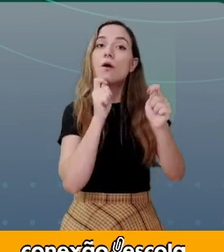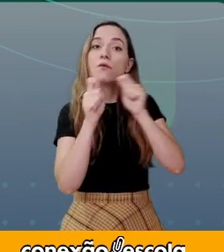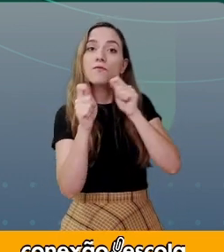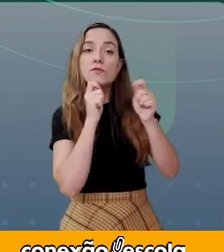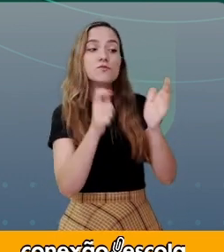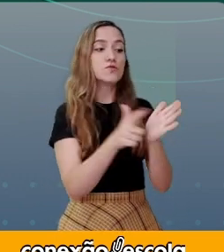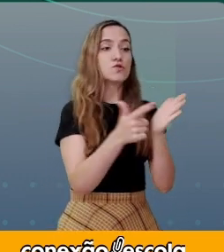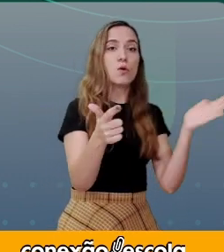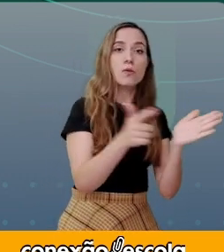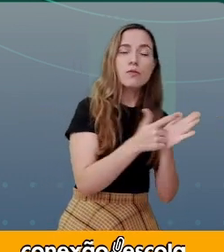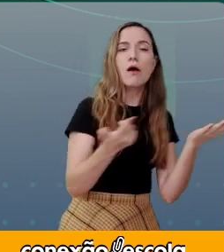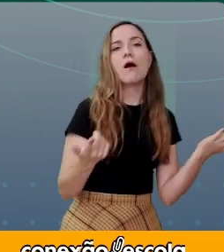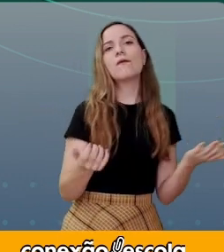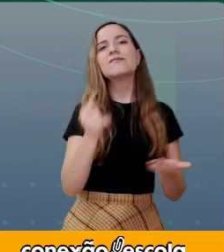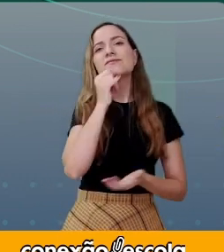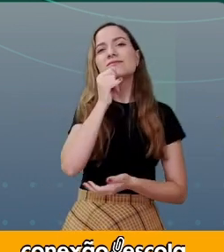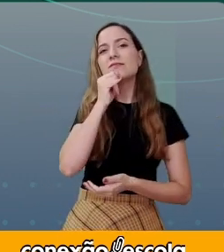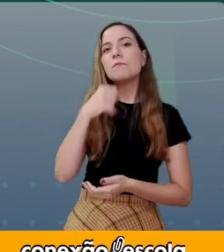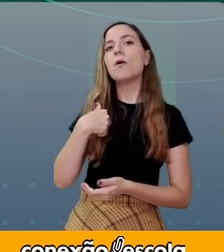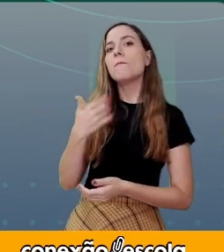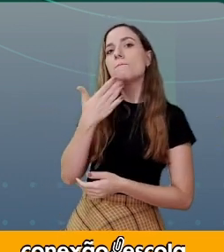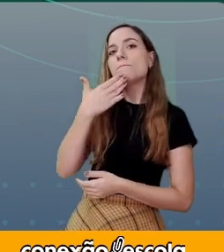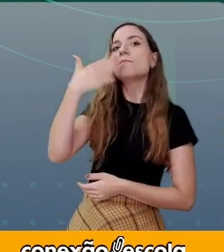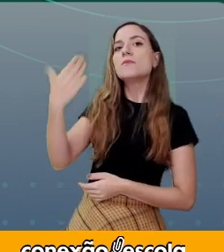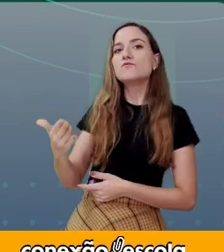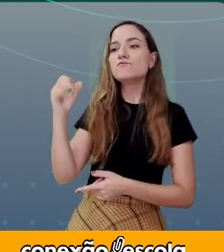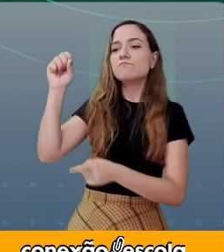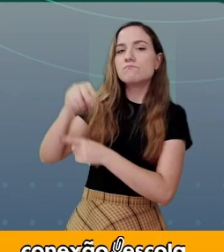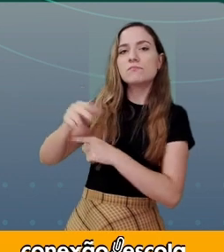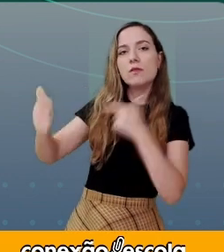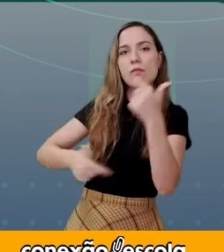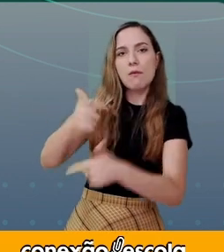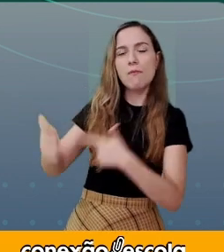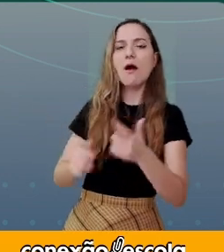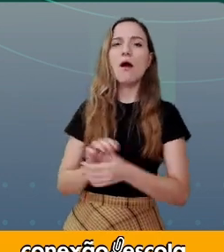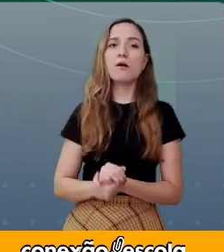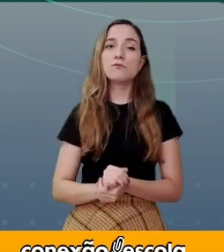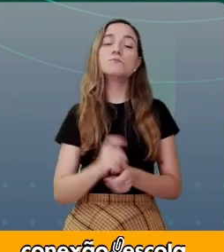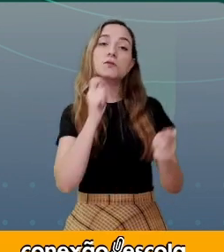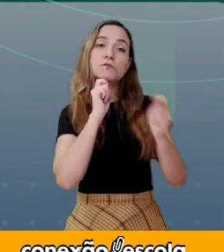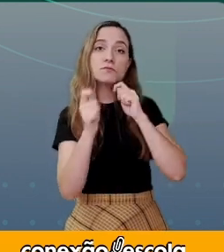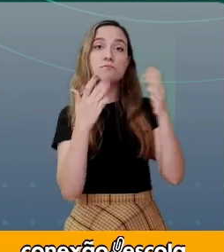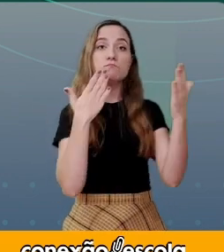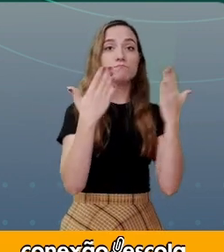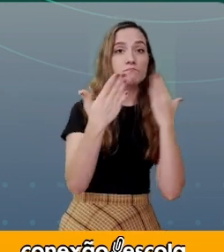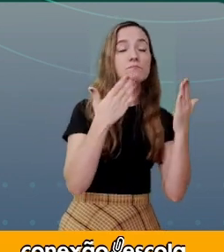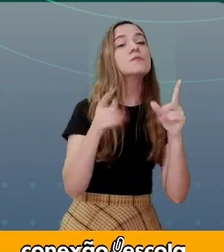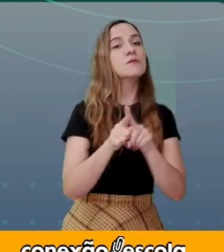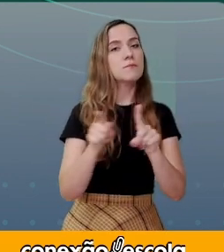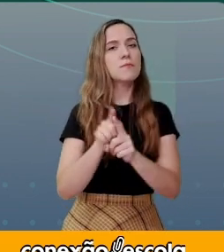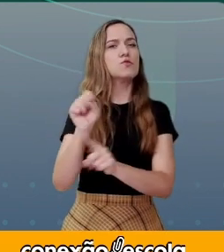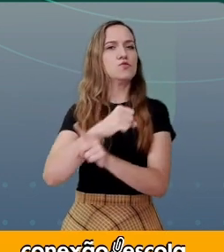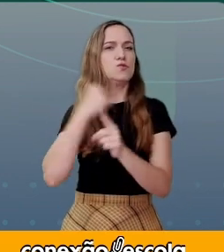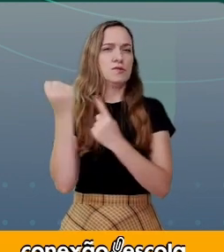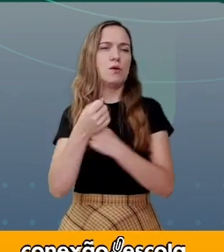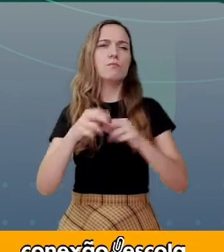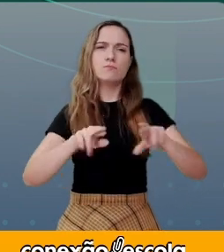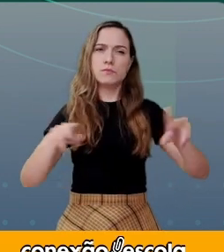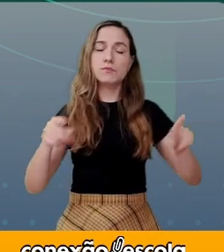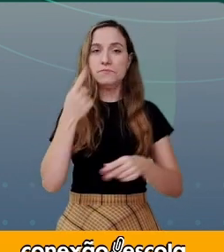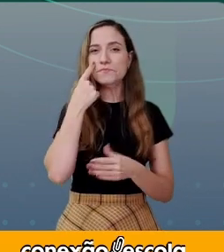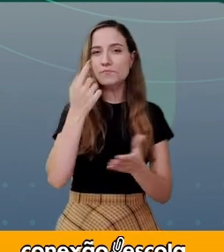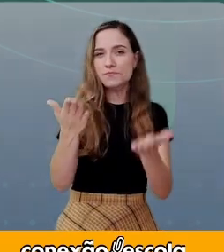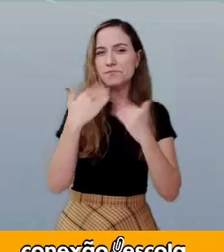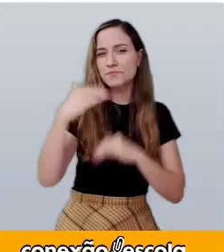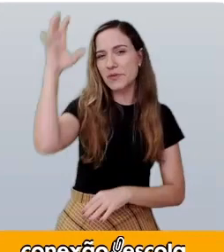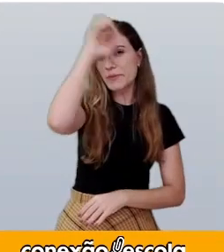jornalística, entrevista de emprego, entrevista psicológica e a entrevista social. Vamos aprender.